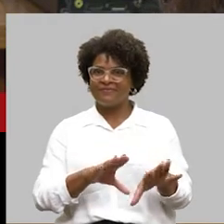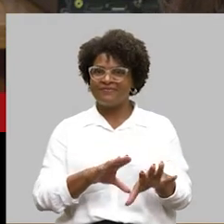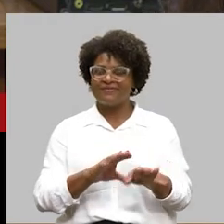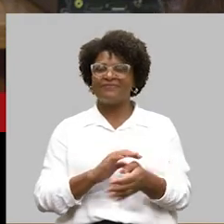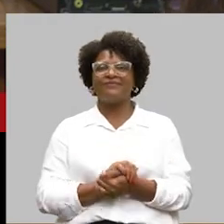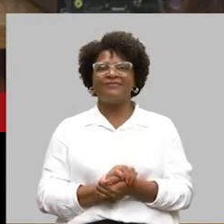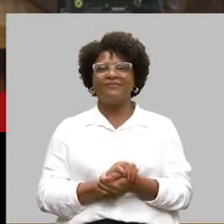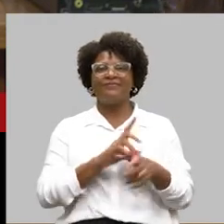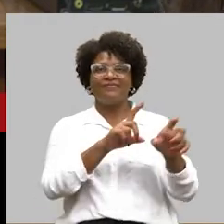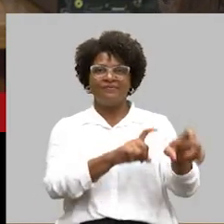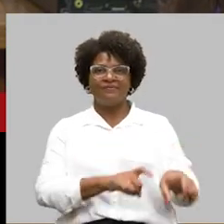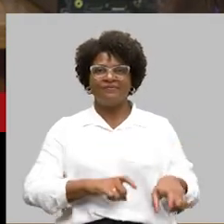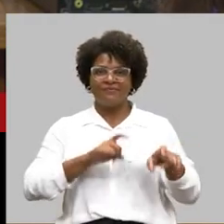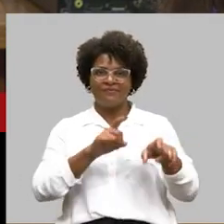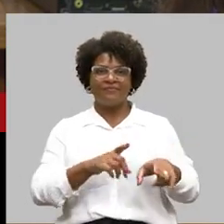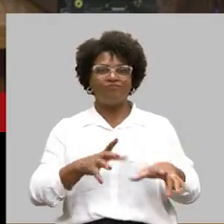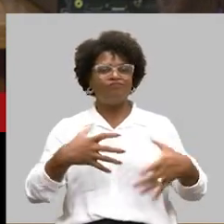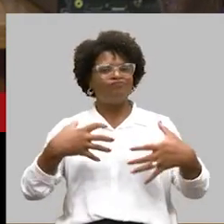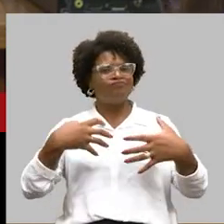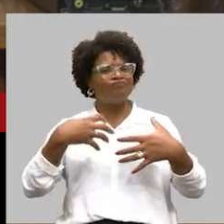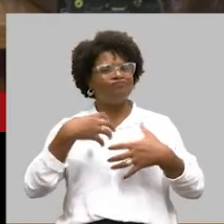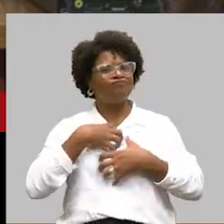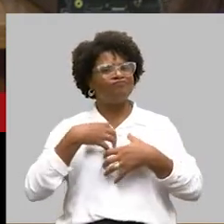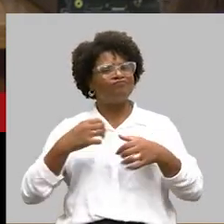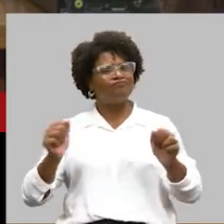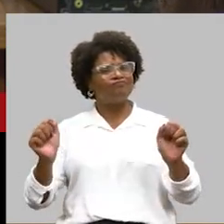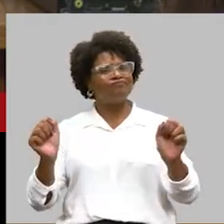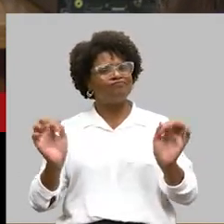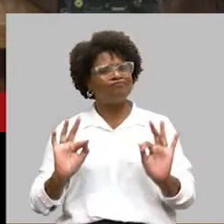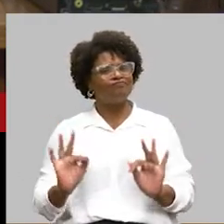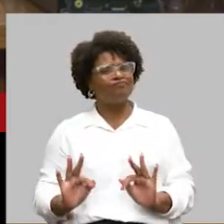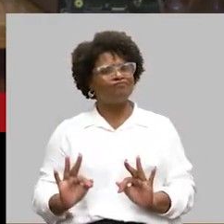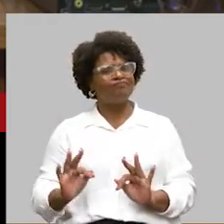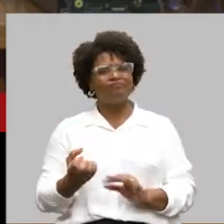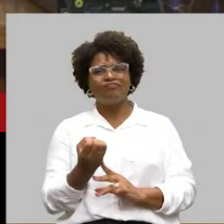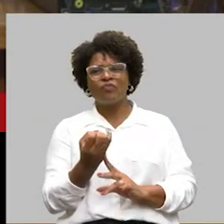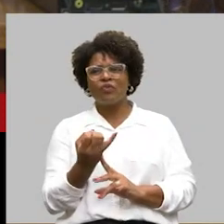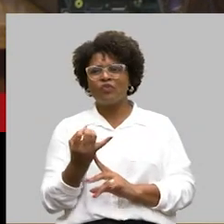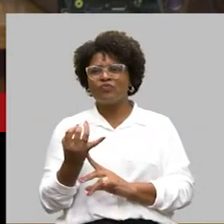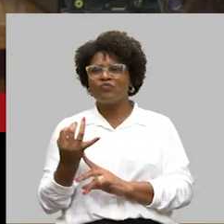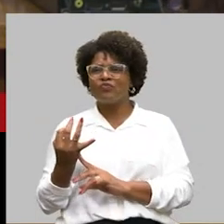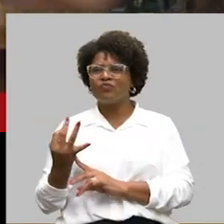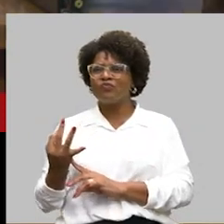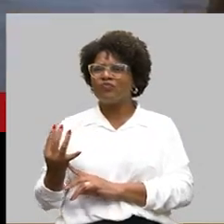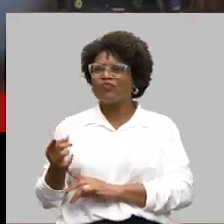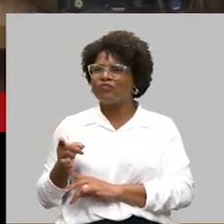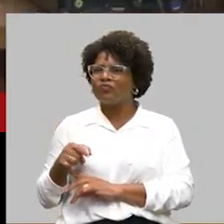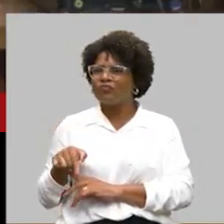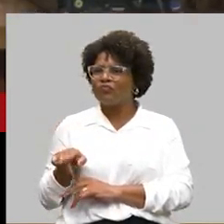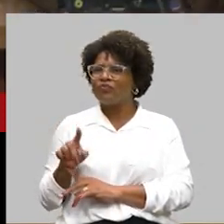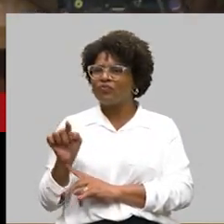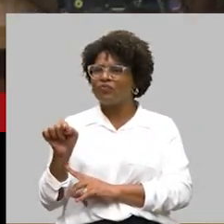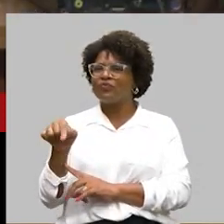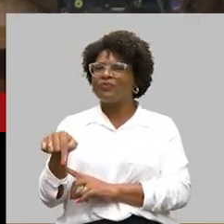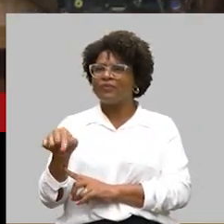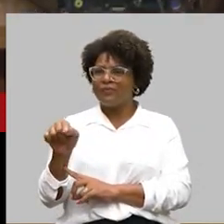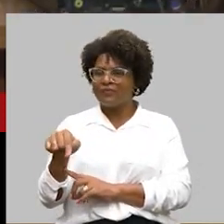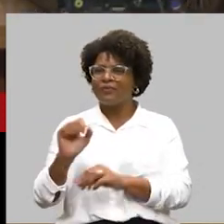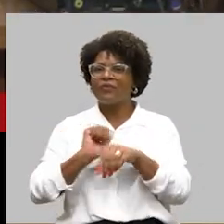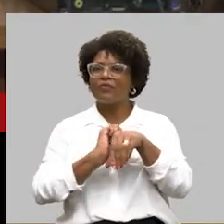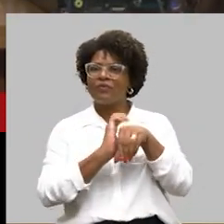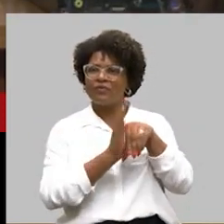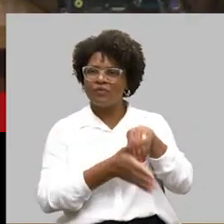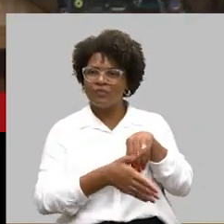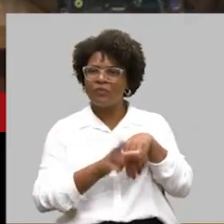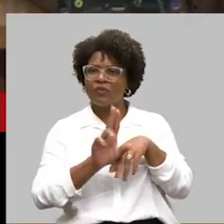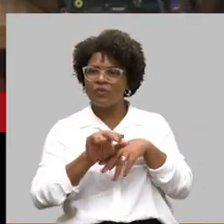campo eu fico muito feliz com este número de jovens aqui presentes eh a unimontes ela já possui